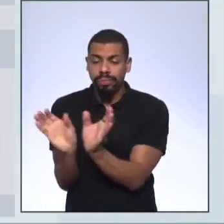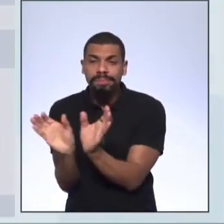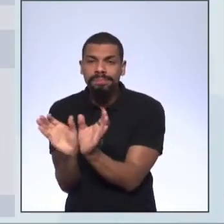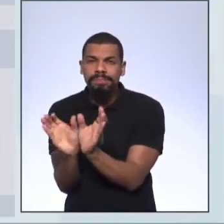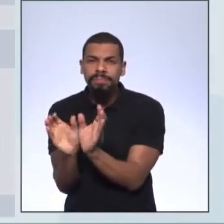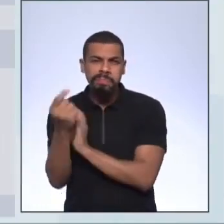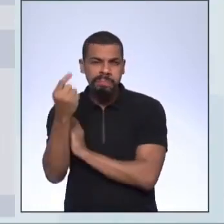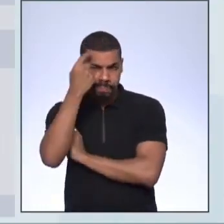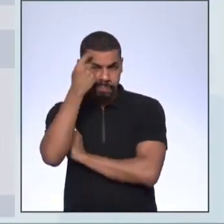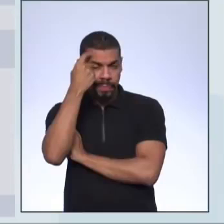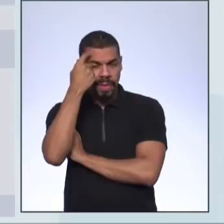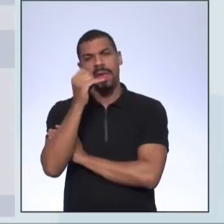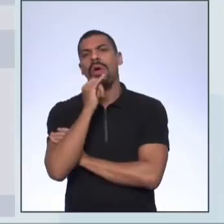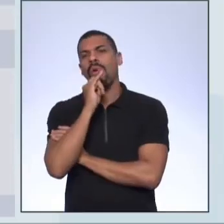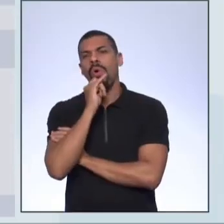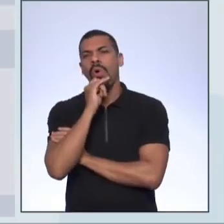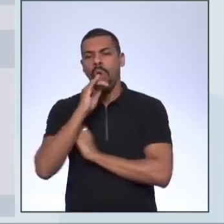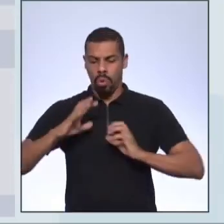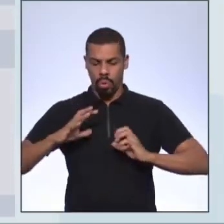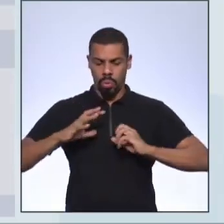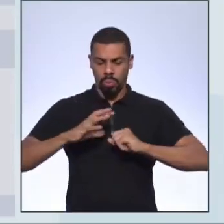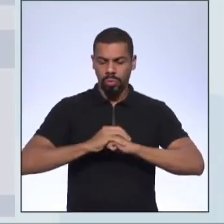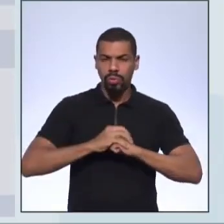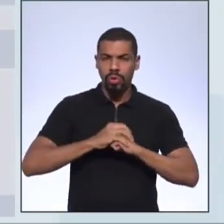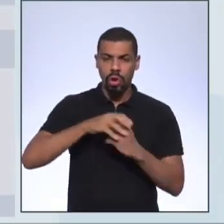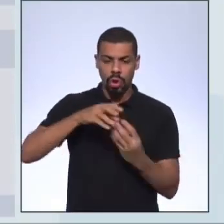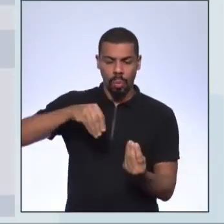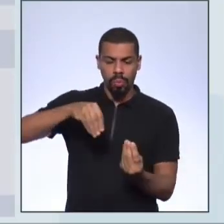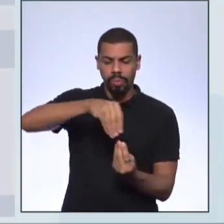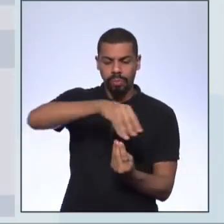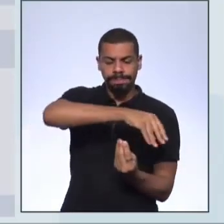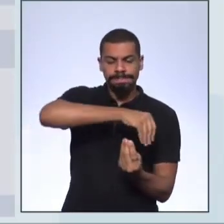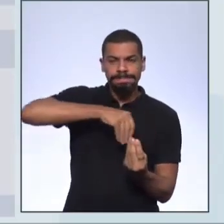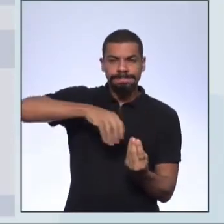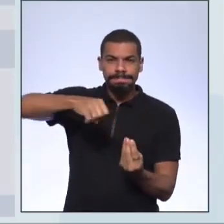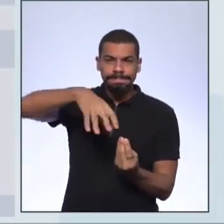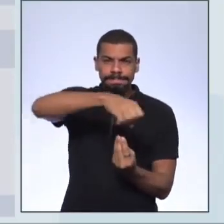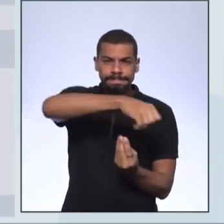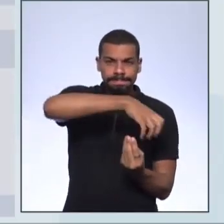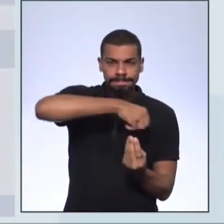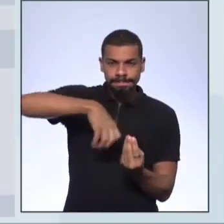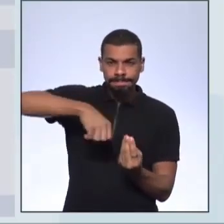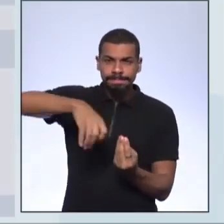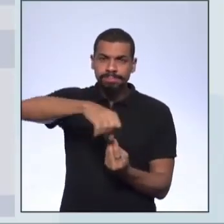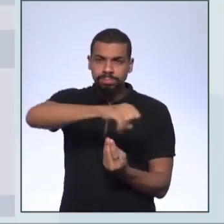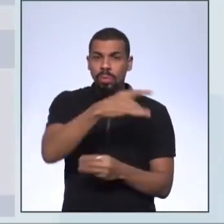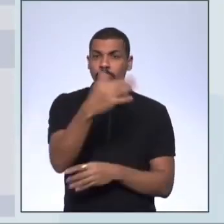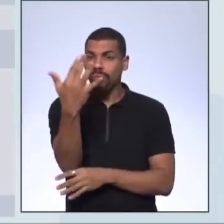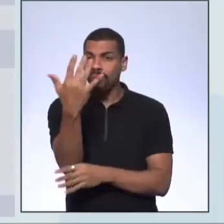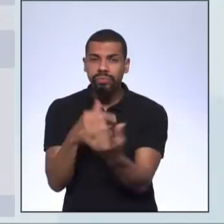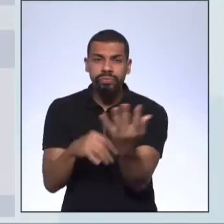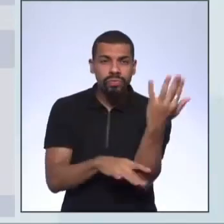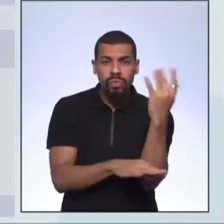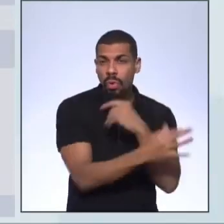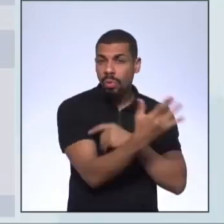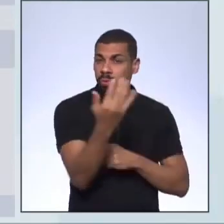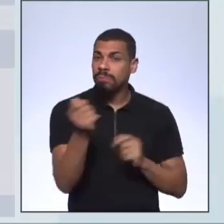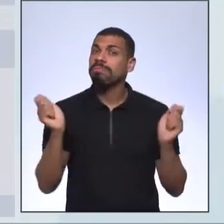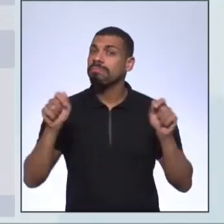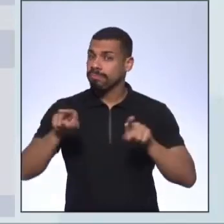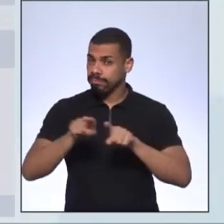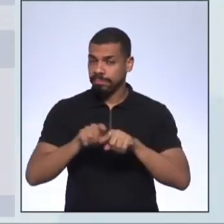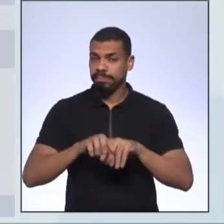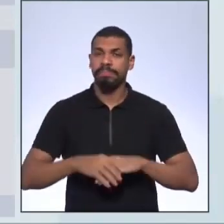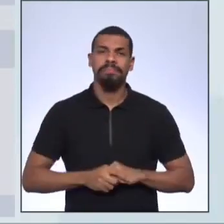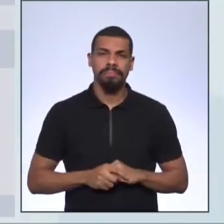gente pensar protista, fungo, plantas e animais, né, dos protistas para frente, todo mundo ali é